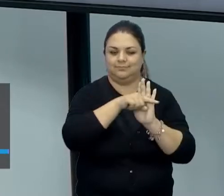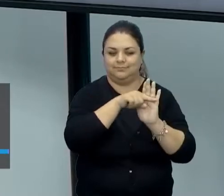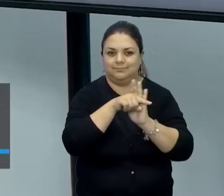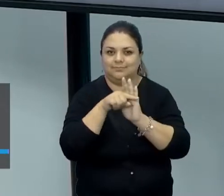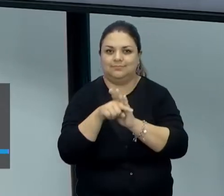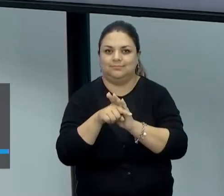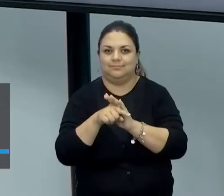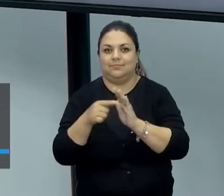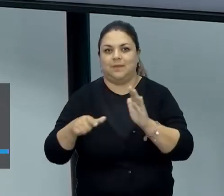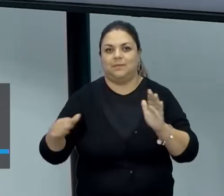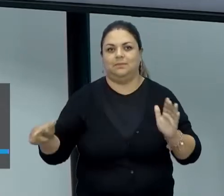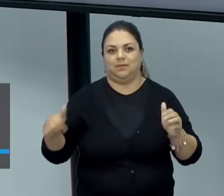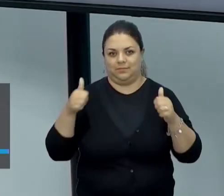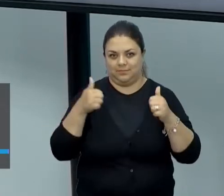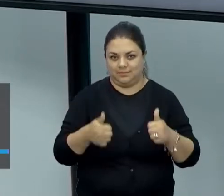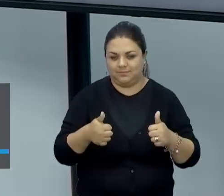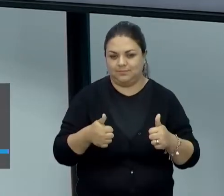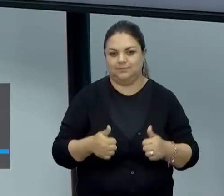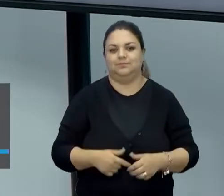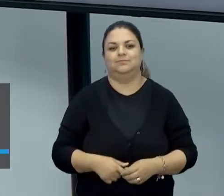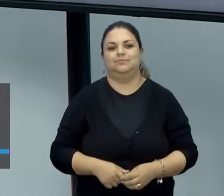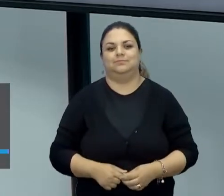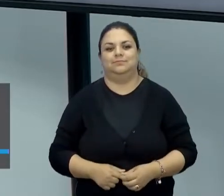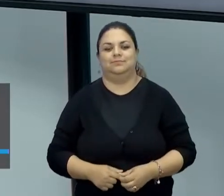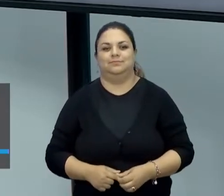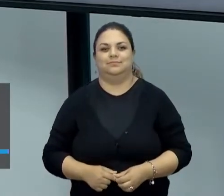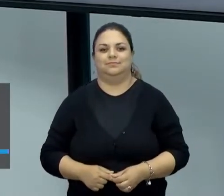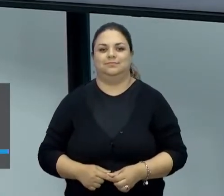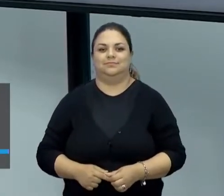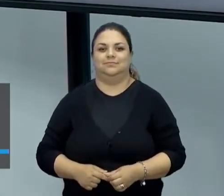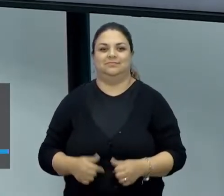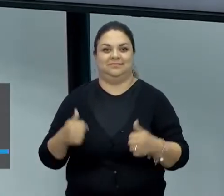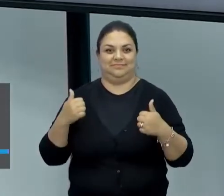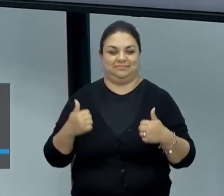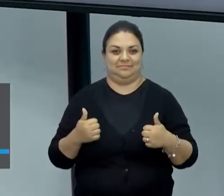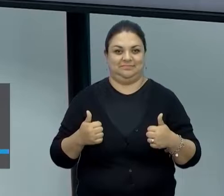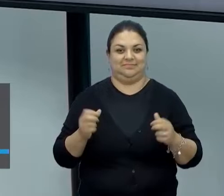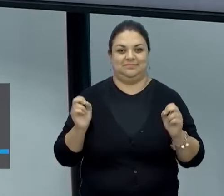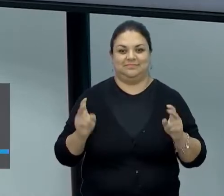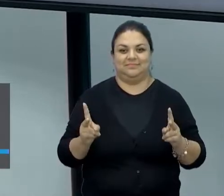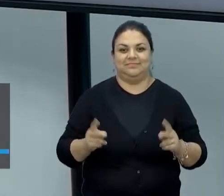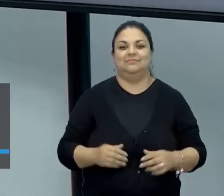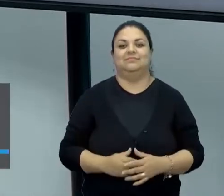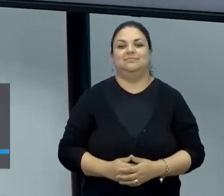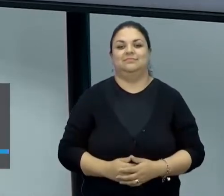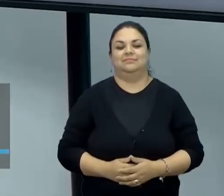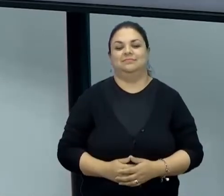pesquisando os outros itens aí dessa lista, tá? Então vamos lá.